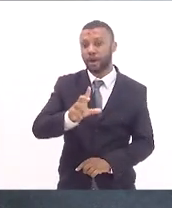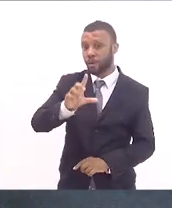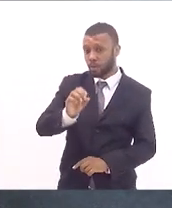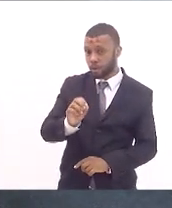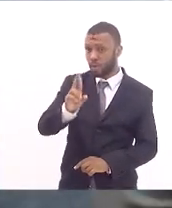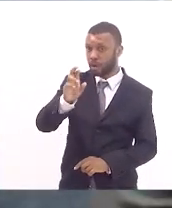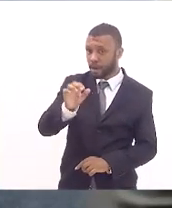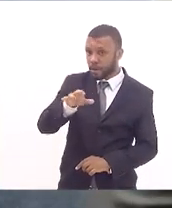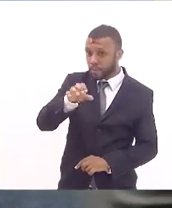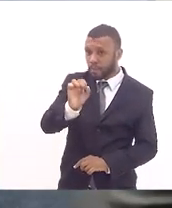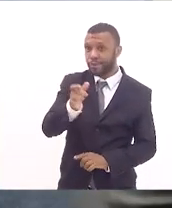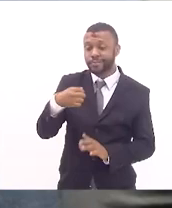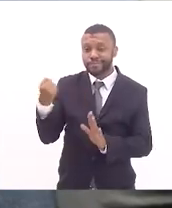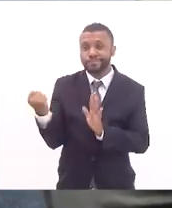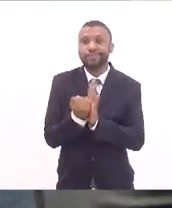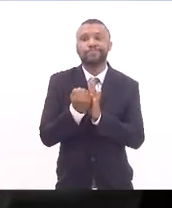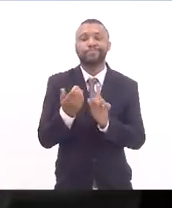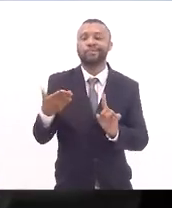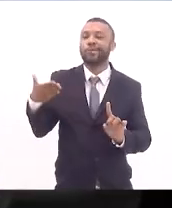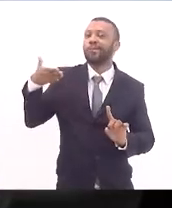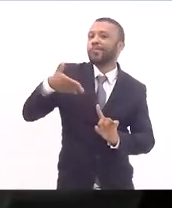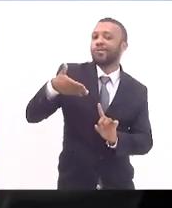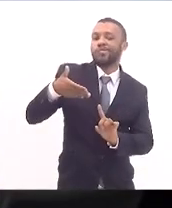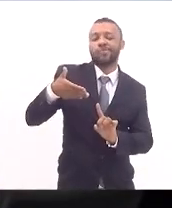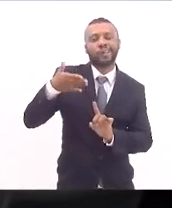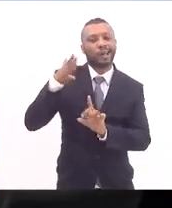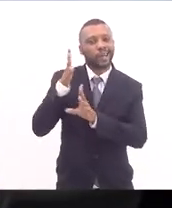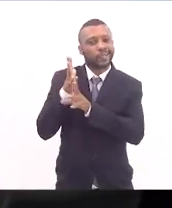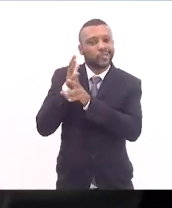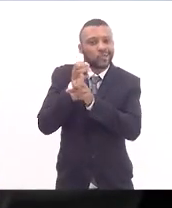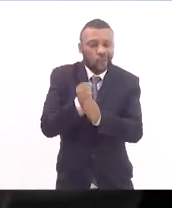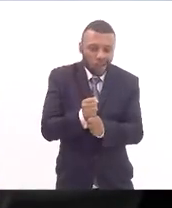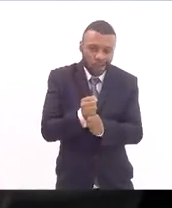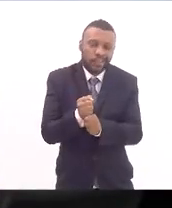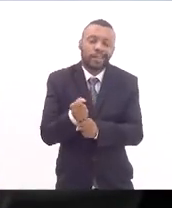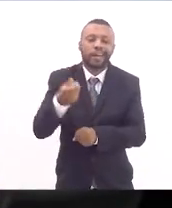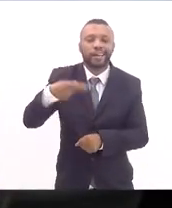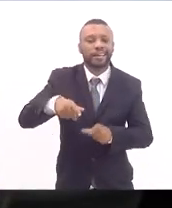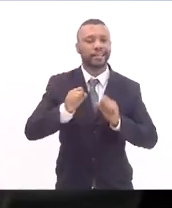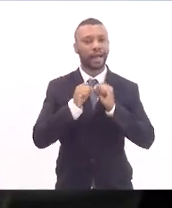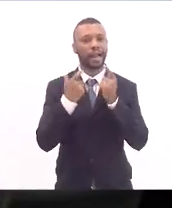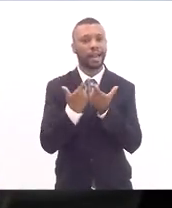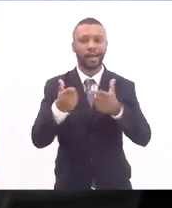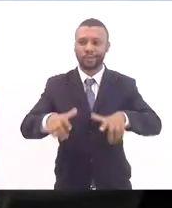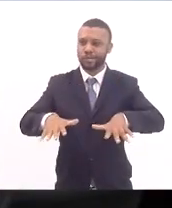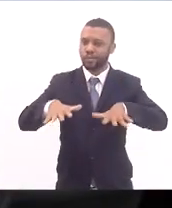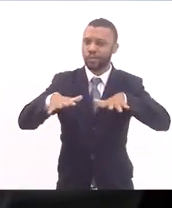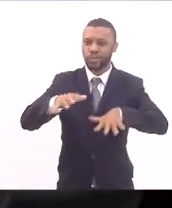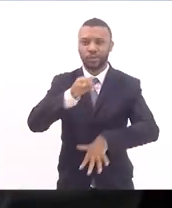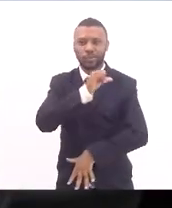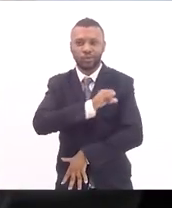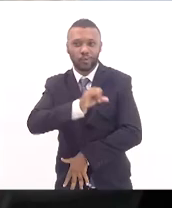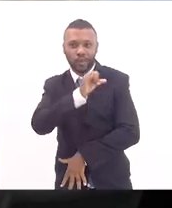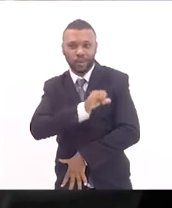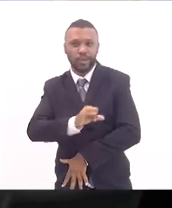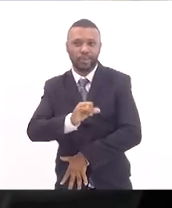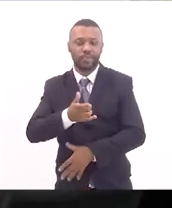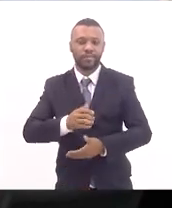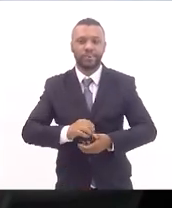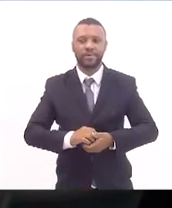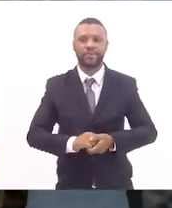histórica e do Parlamento Fluminense que